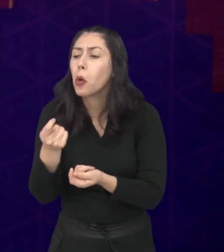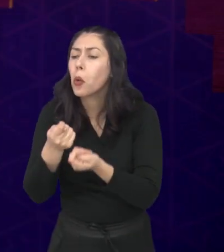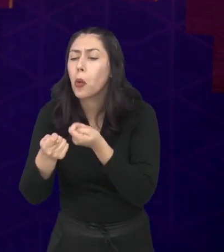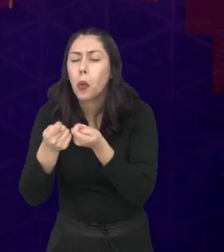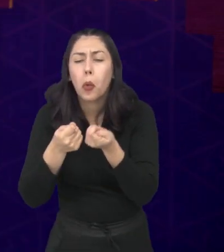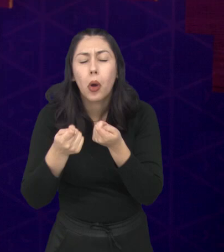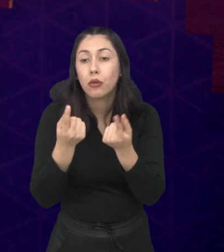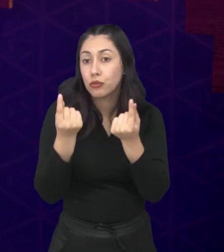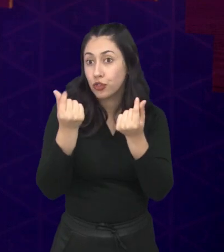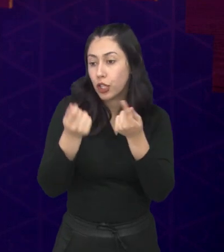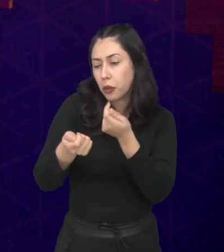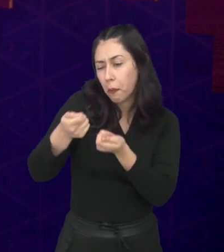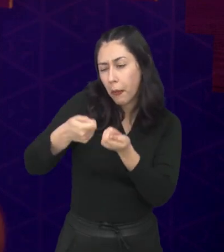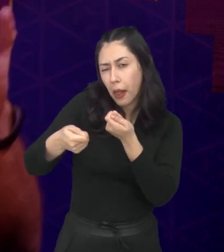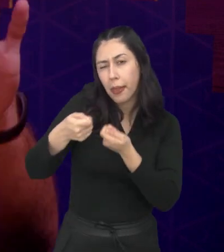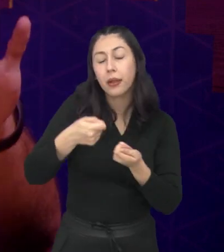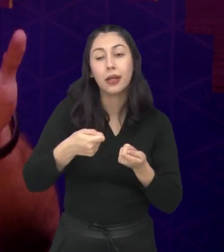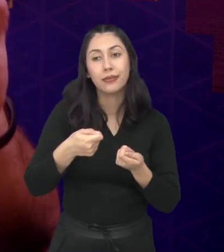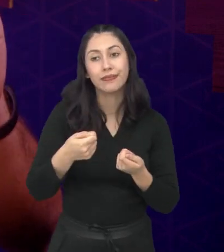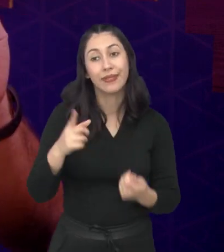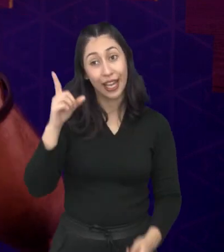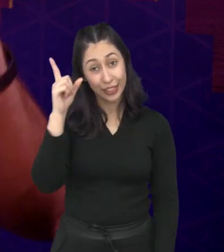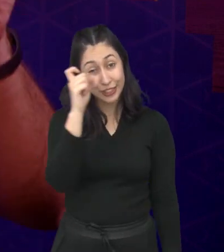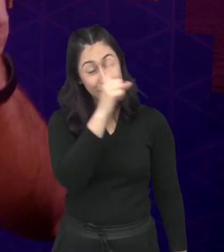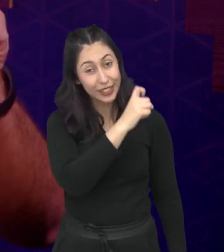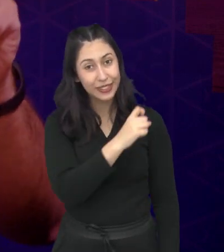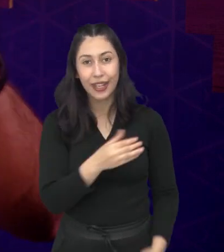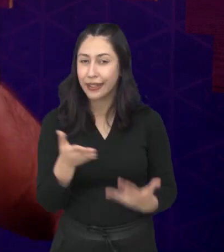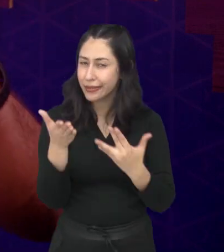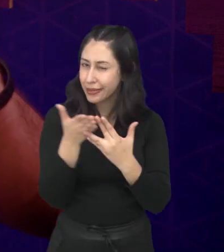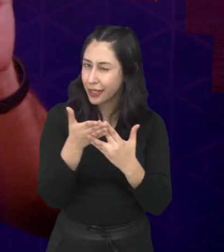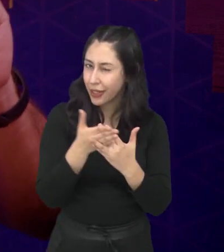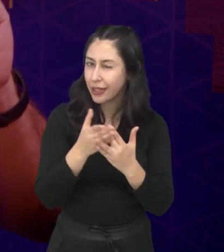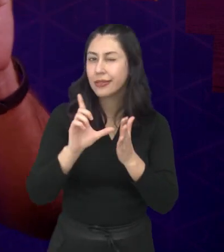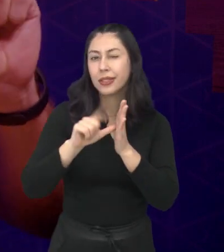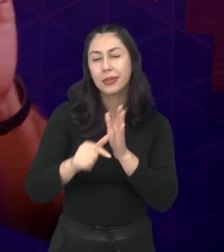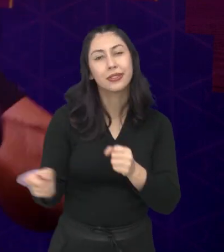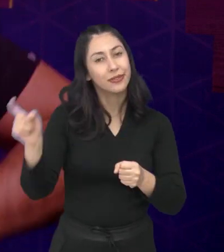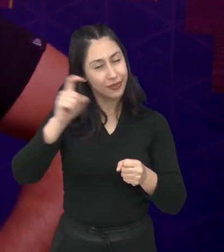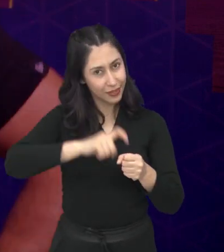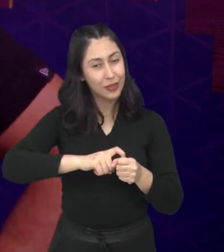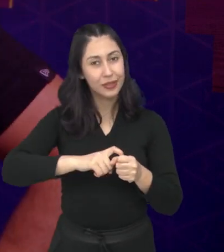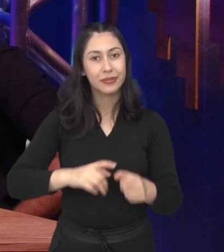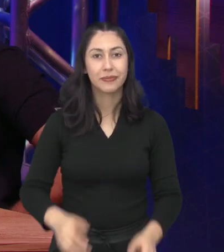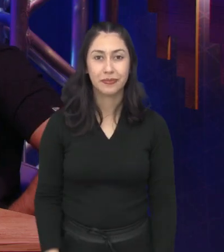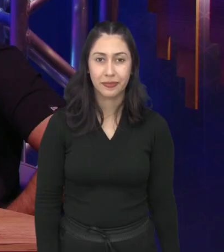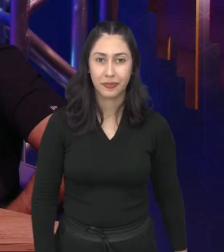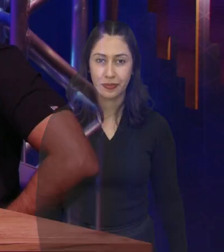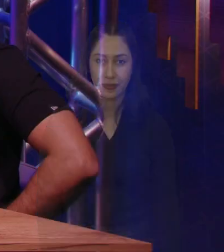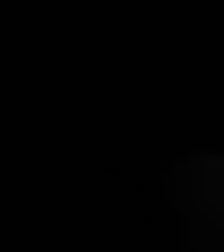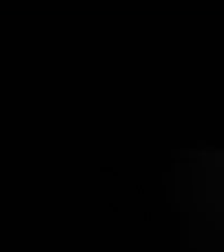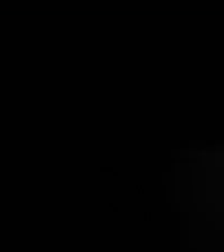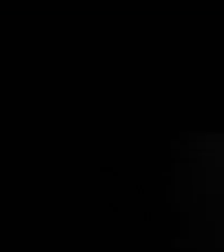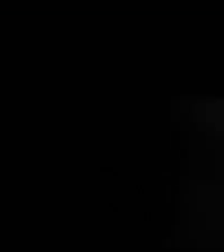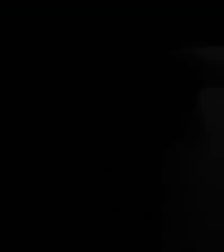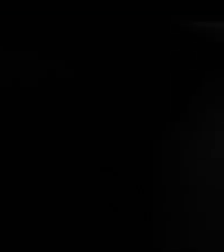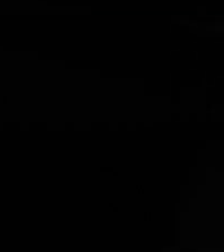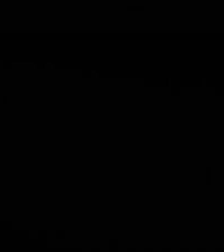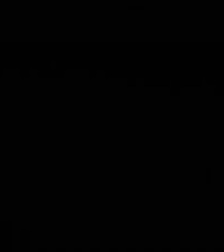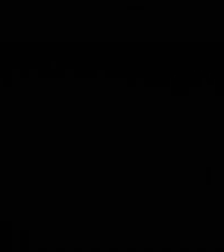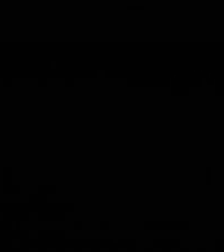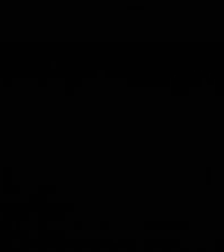dinheiro. Isso é difícil. A gente vai para um intervalinho e volta daqui a pouquinho para continuar falando.